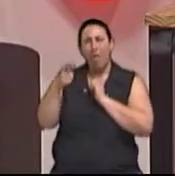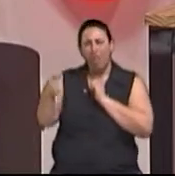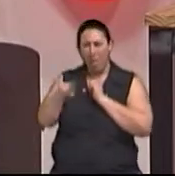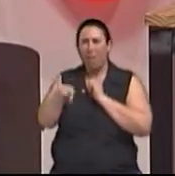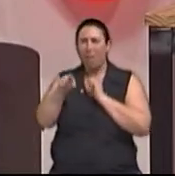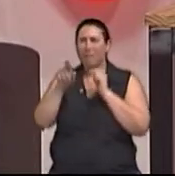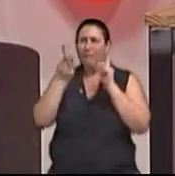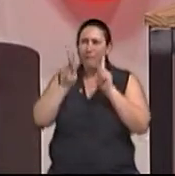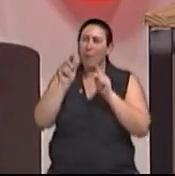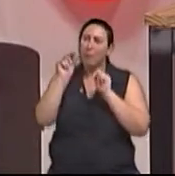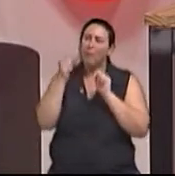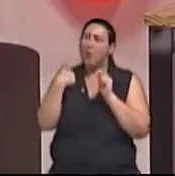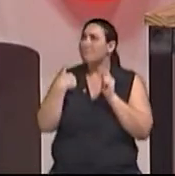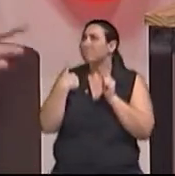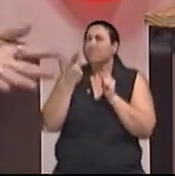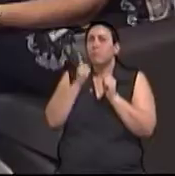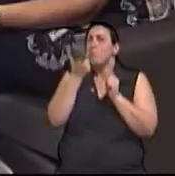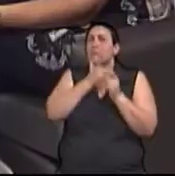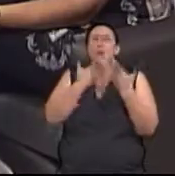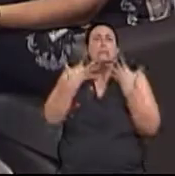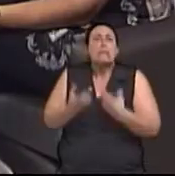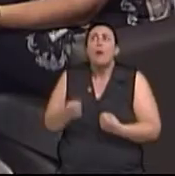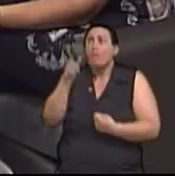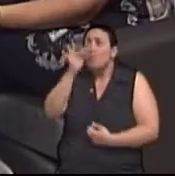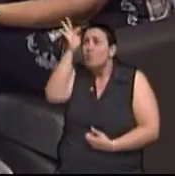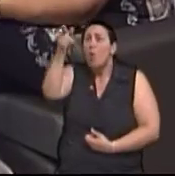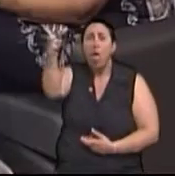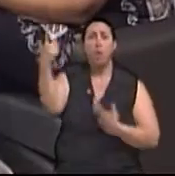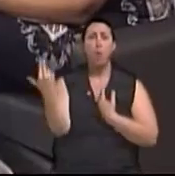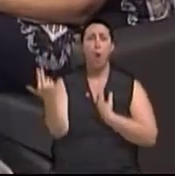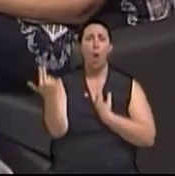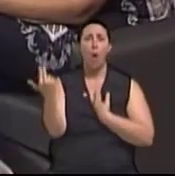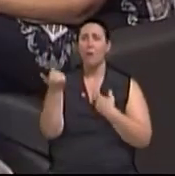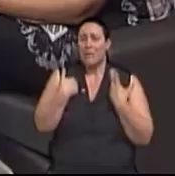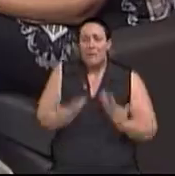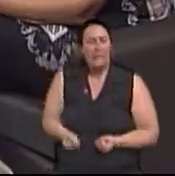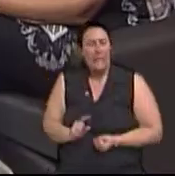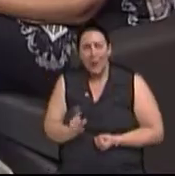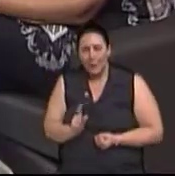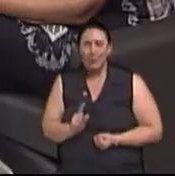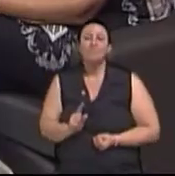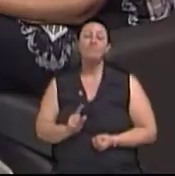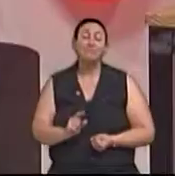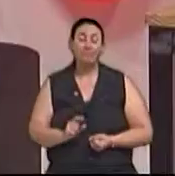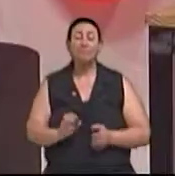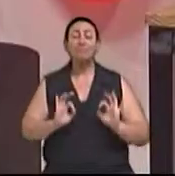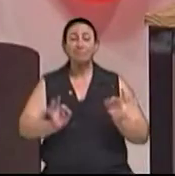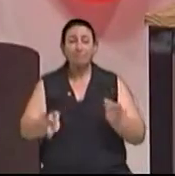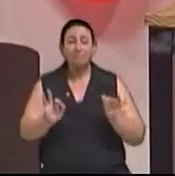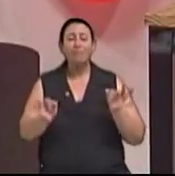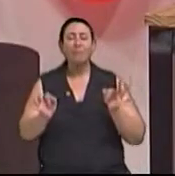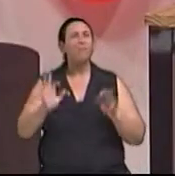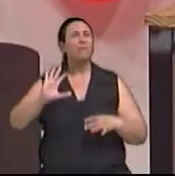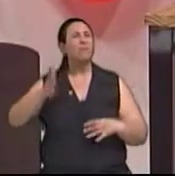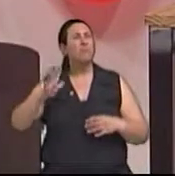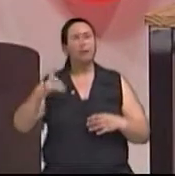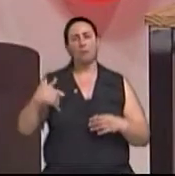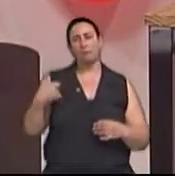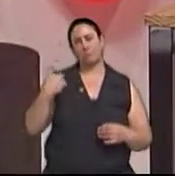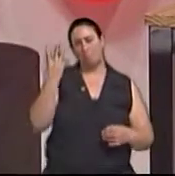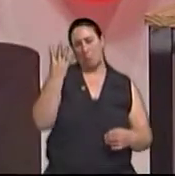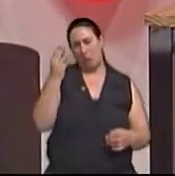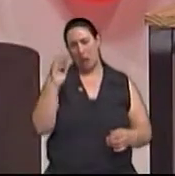mais ou menos o espelho tá aí né o espelho tá aí mais ou menos com 40 50 anos nossos